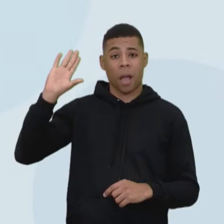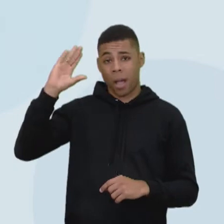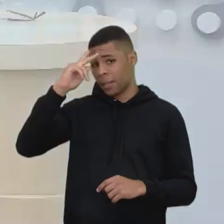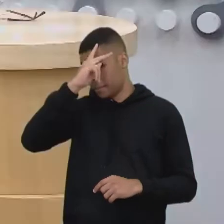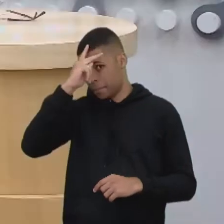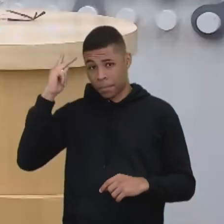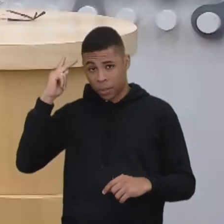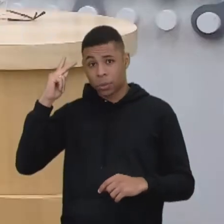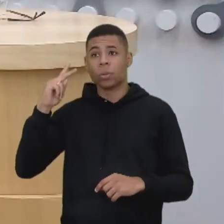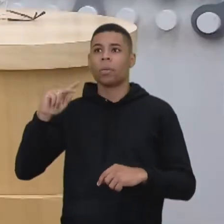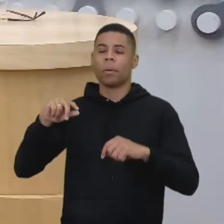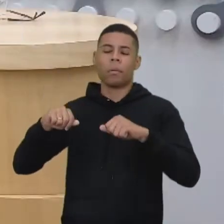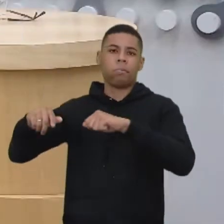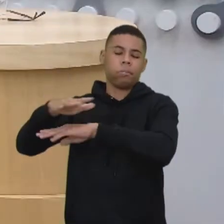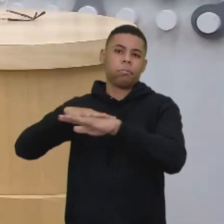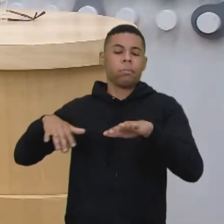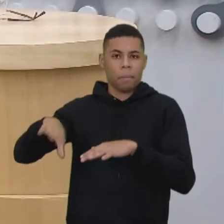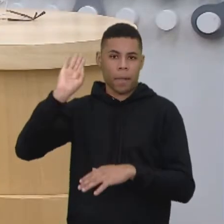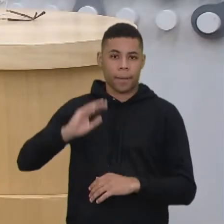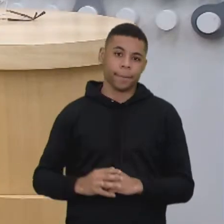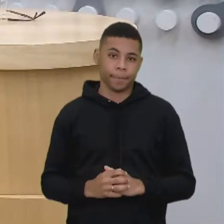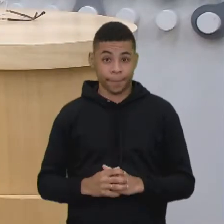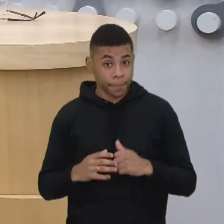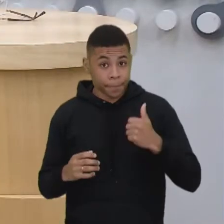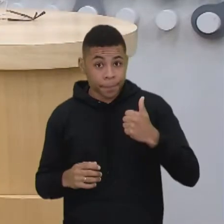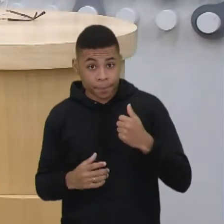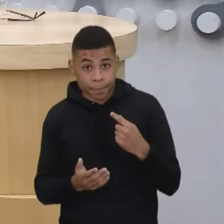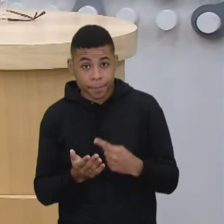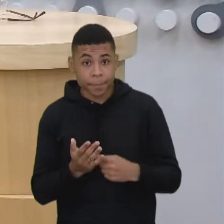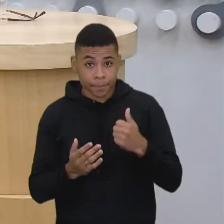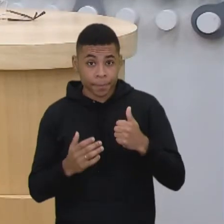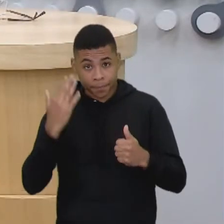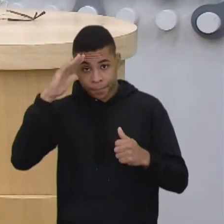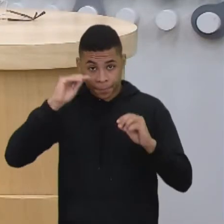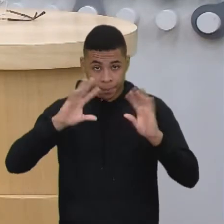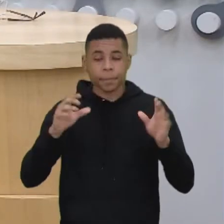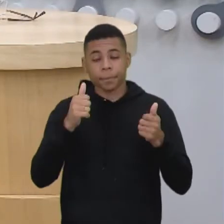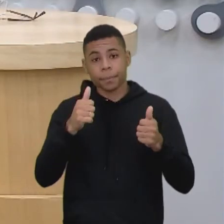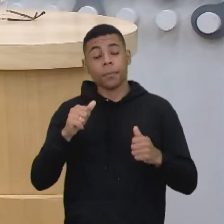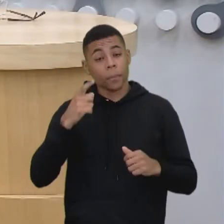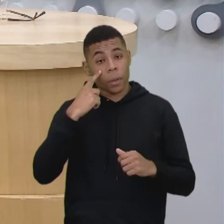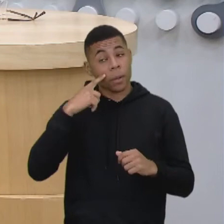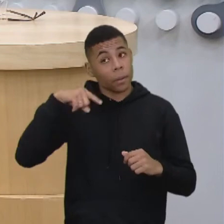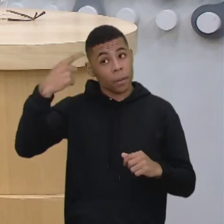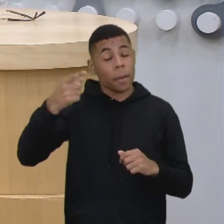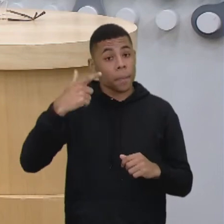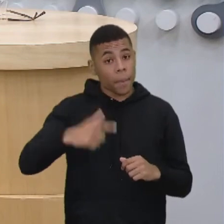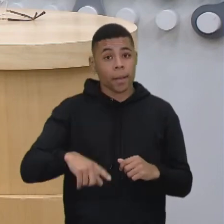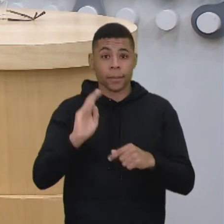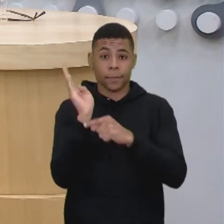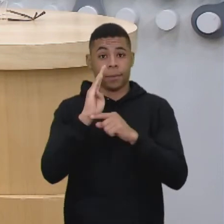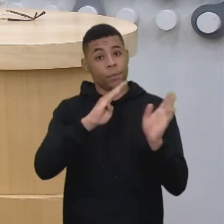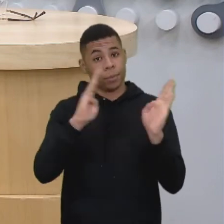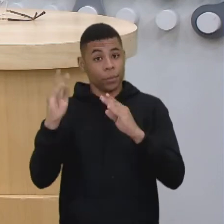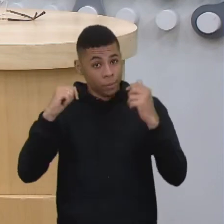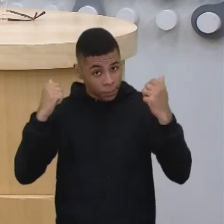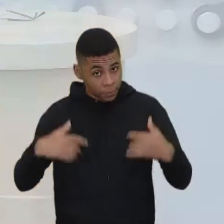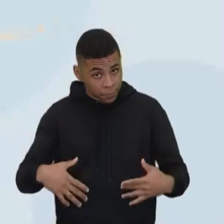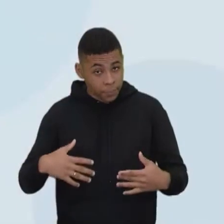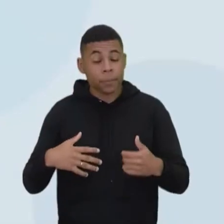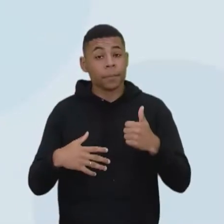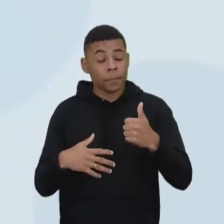quantidade populacional, tá certo? E agora nós vamos ver um outro vídeo que também é muito importante para a